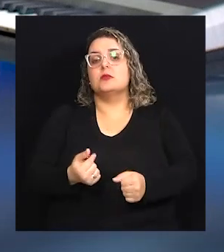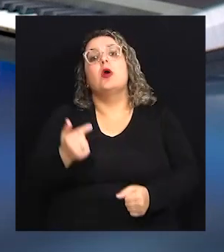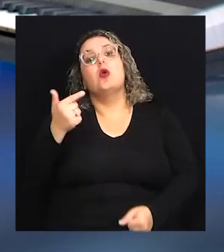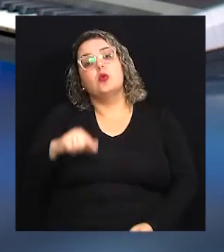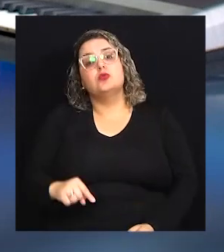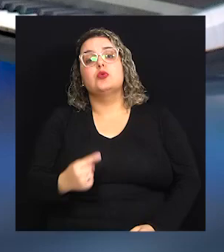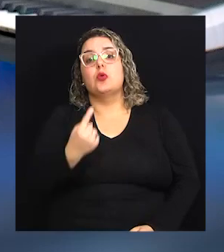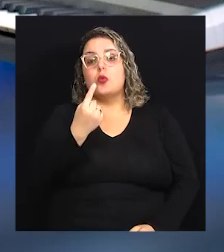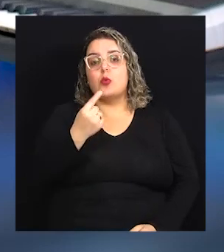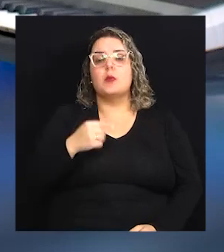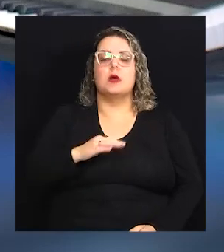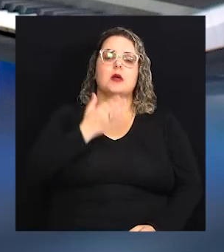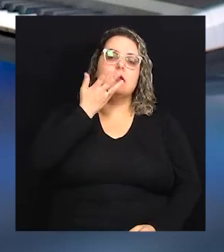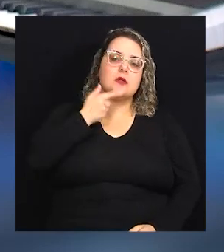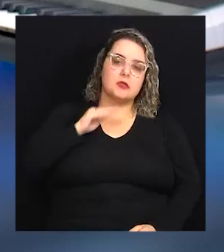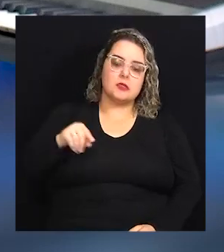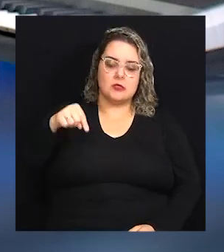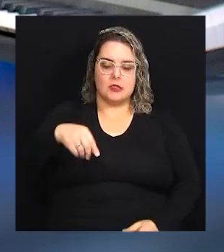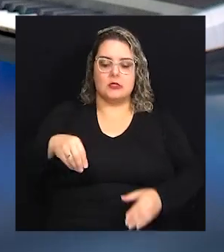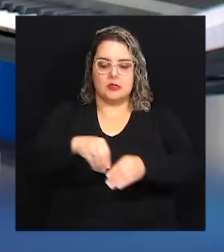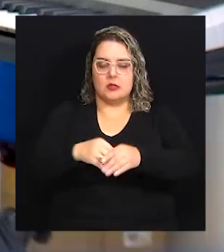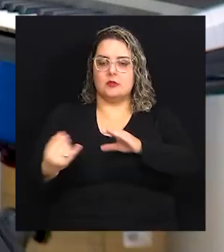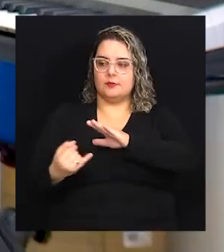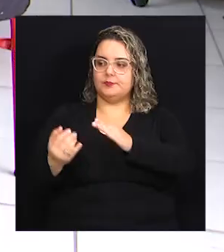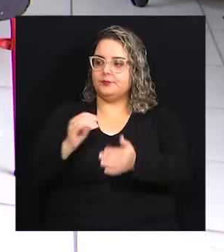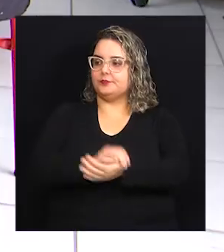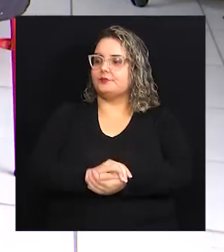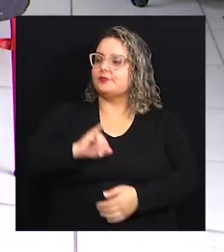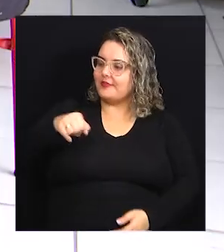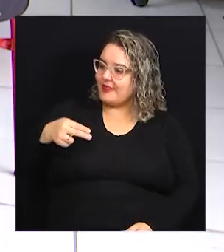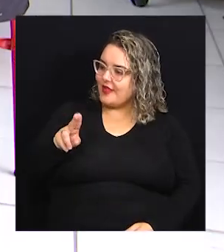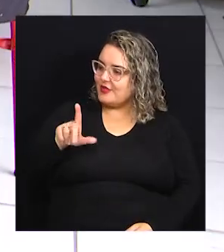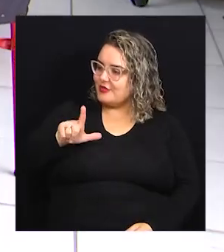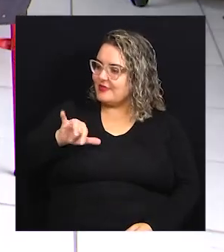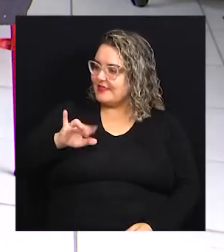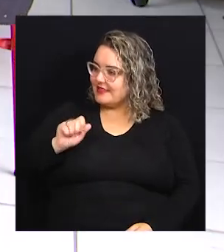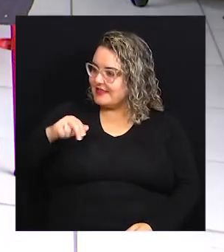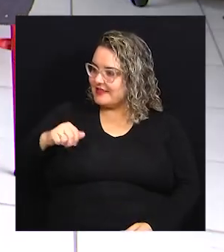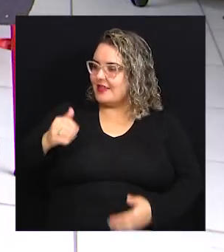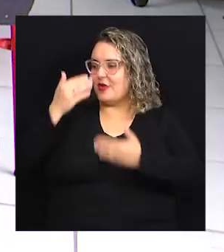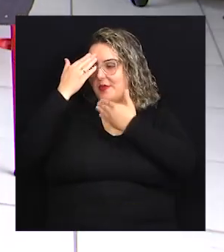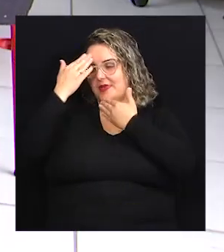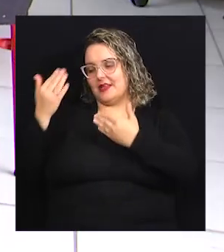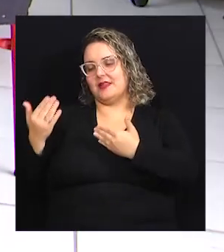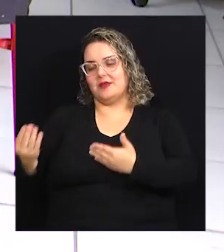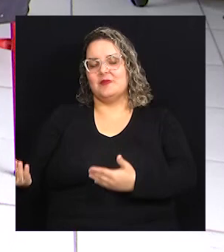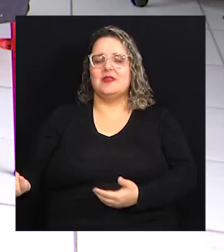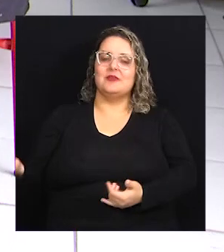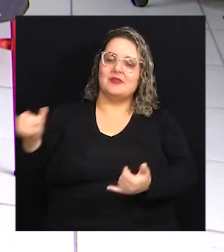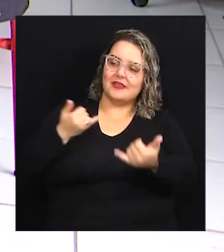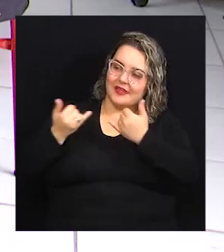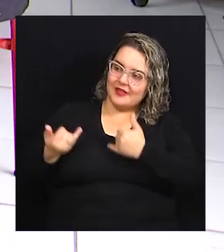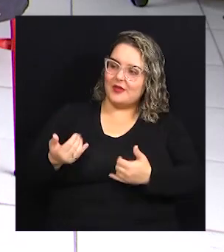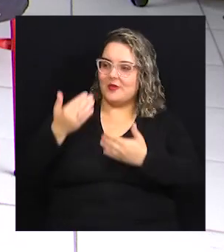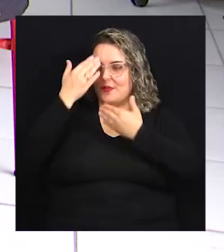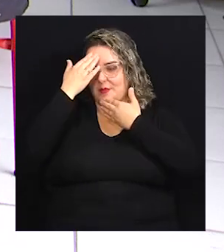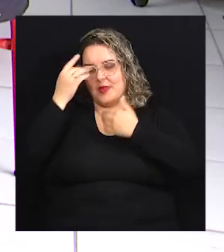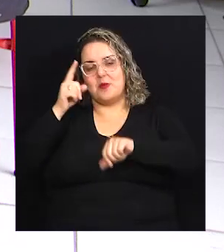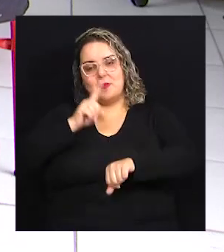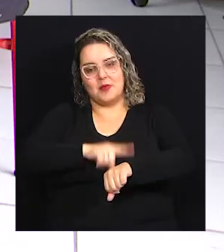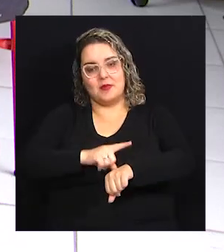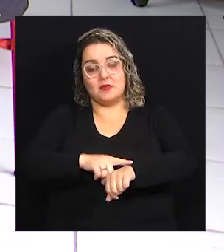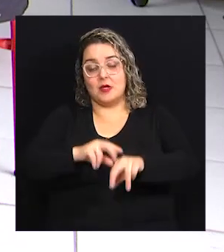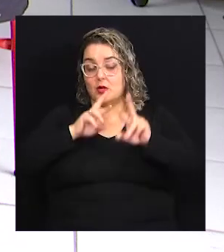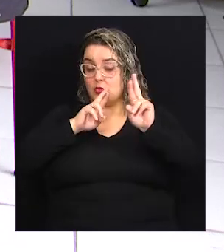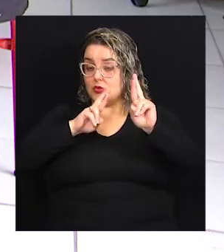vai manter mais uma criança aqui dentro da instituição. Juliana, obrigada pelo recado, obrigada pelo seu tempo.